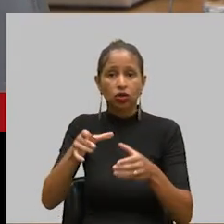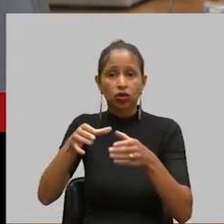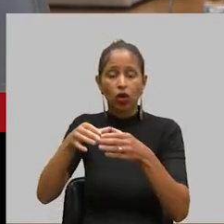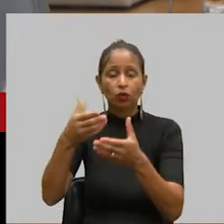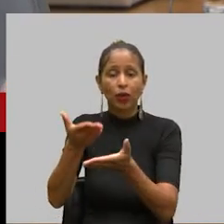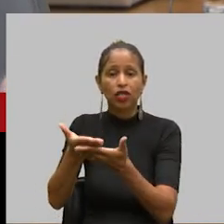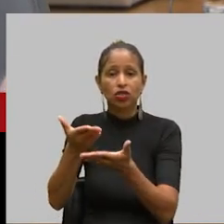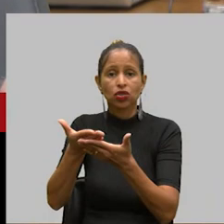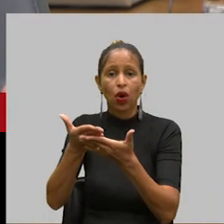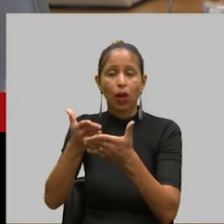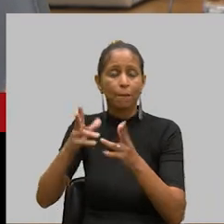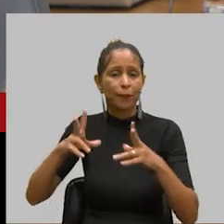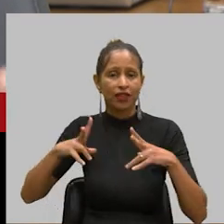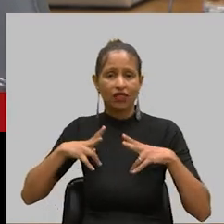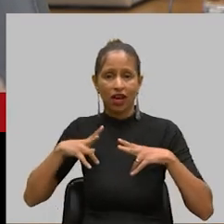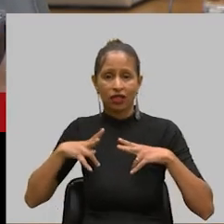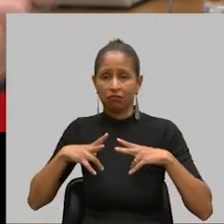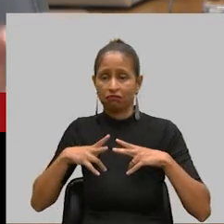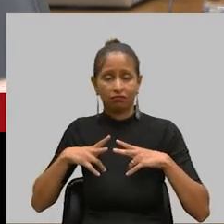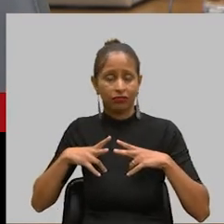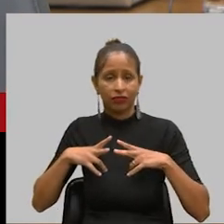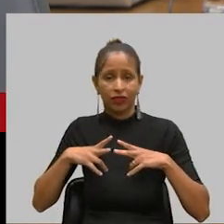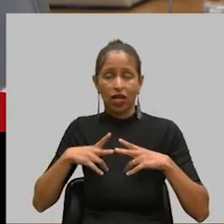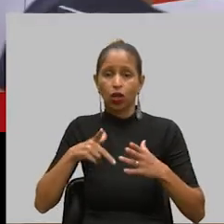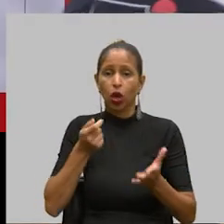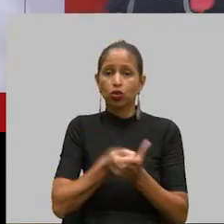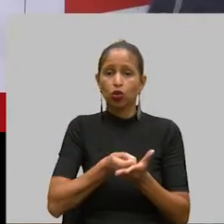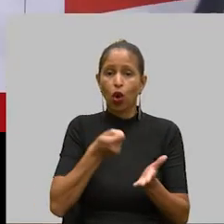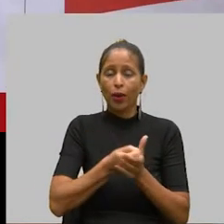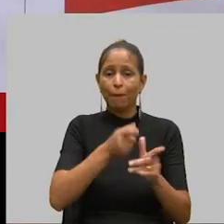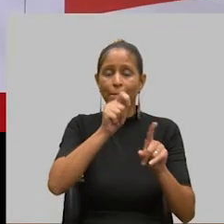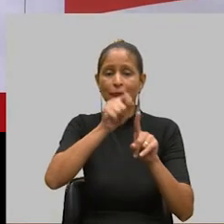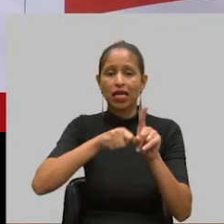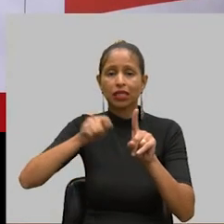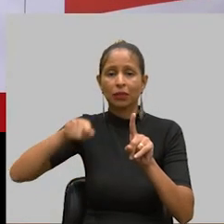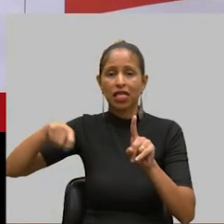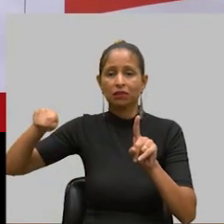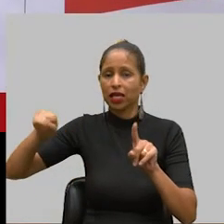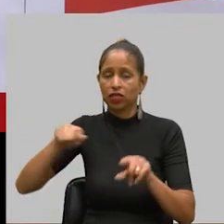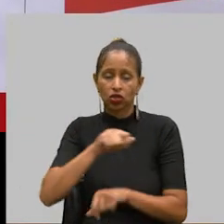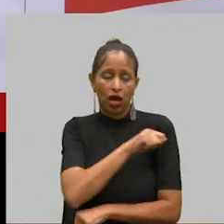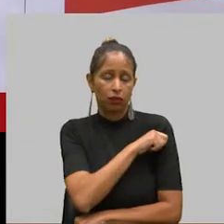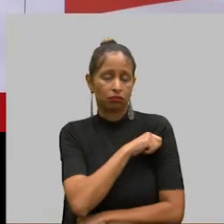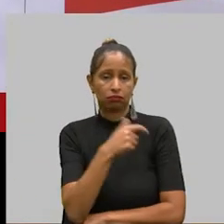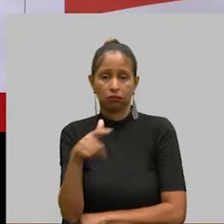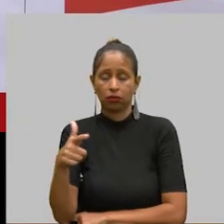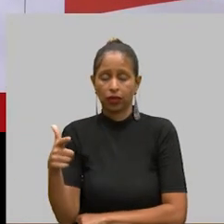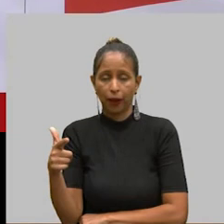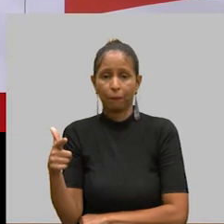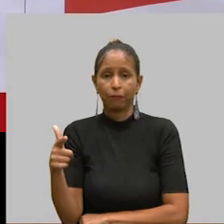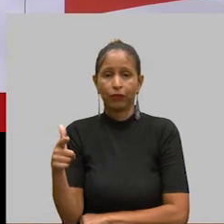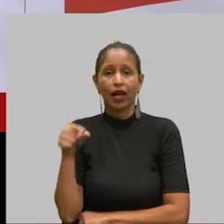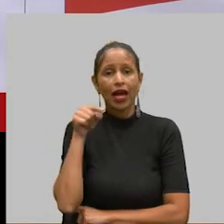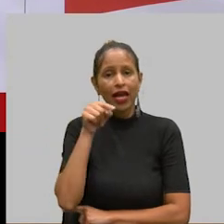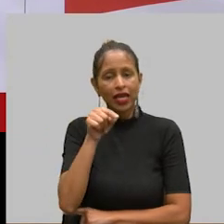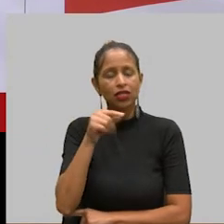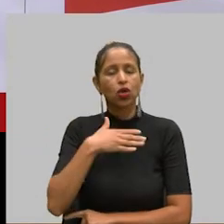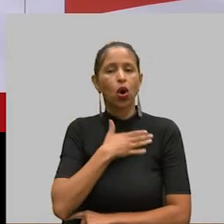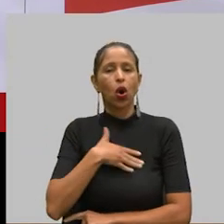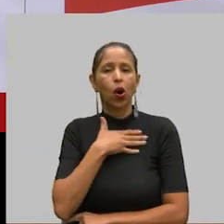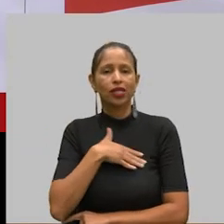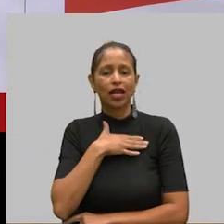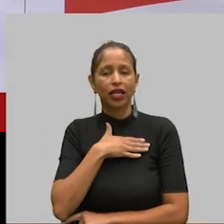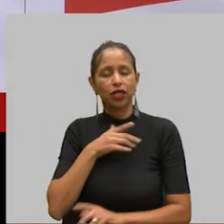estritamente privada né Nós não cobramos mensalidade eh dos alunos Então esse é um ponto assim que a gente gostaria de